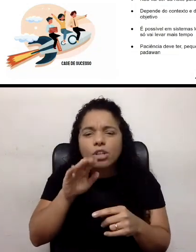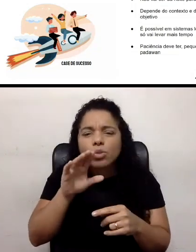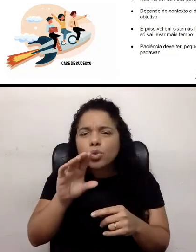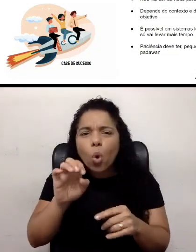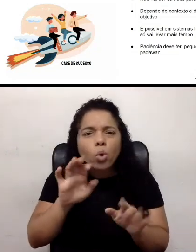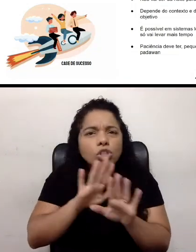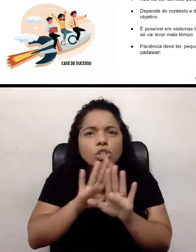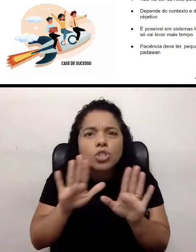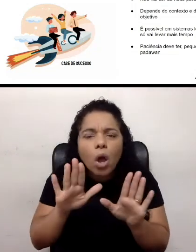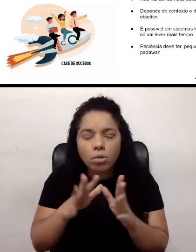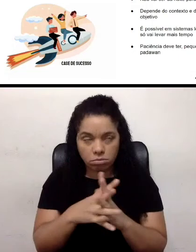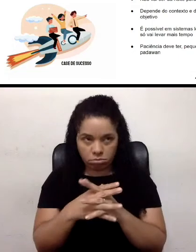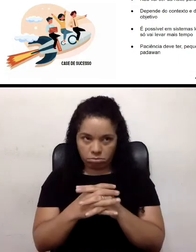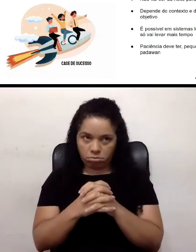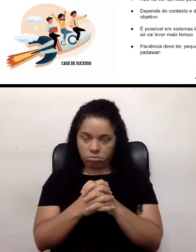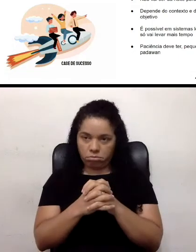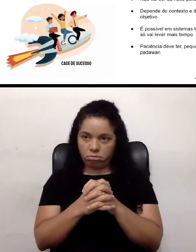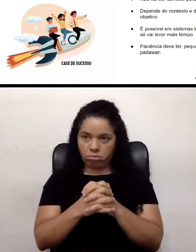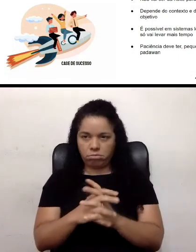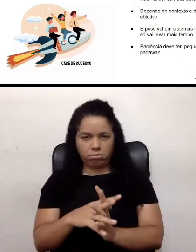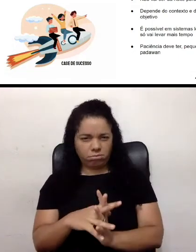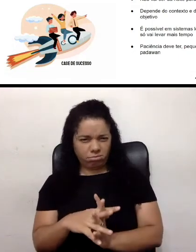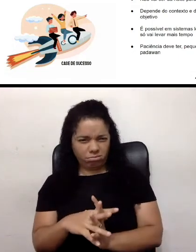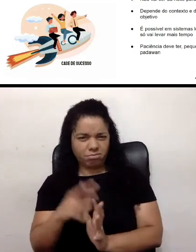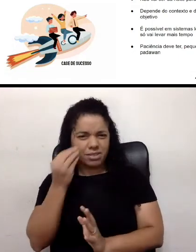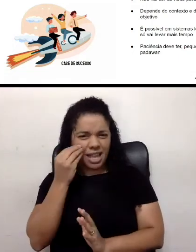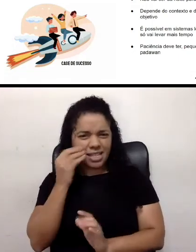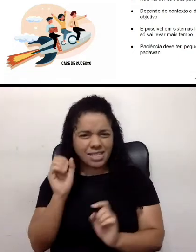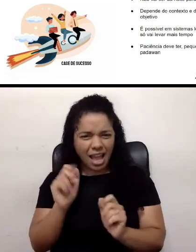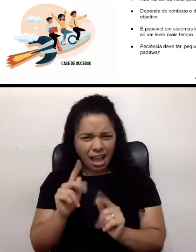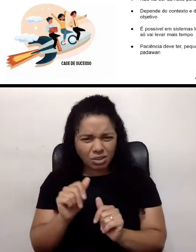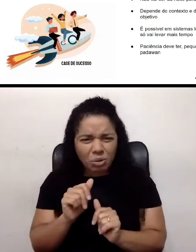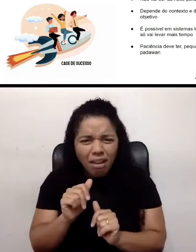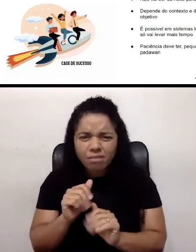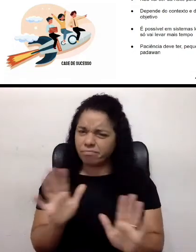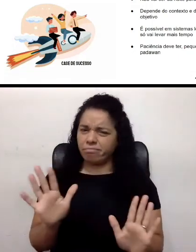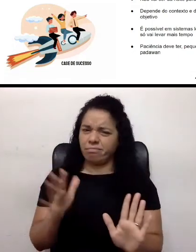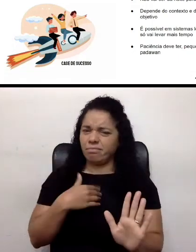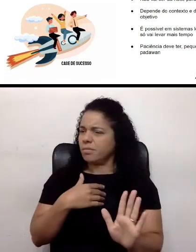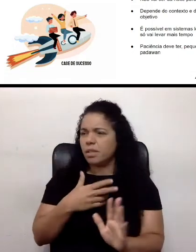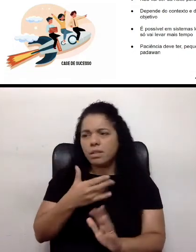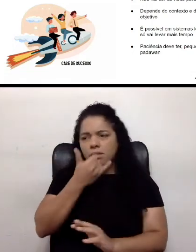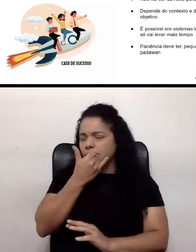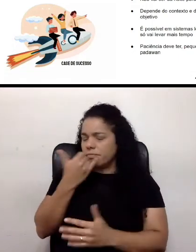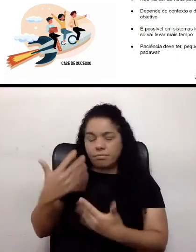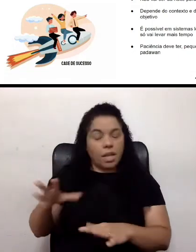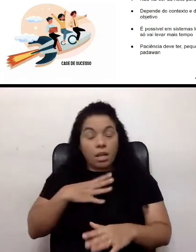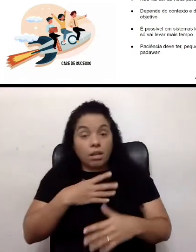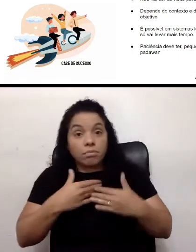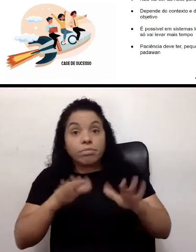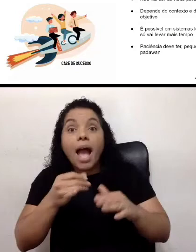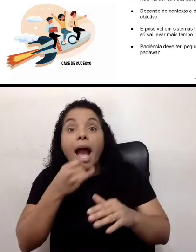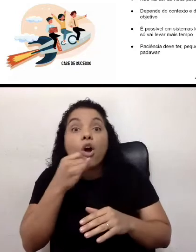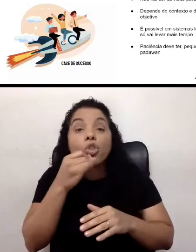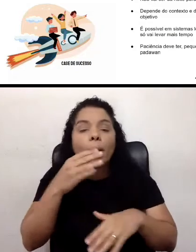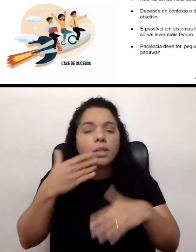acabou. Eu falei assim, tá testado bonito, né? Ignorei totalmente, comecei a fazer as automações, entendi o